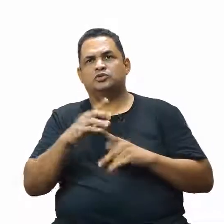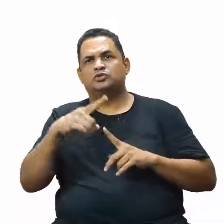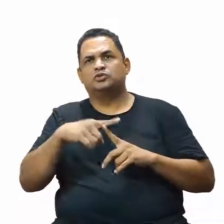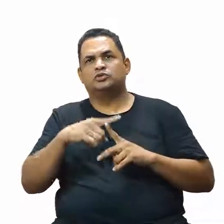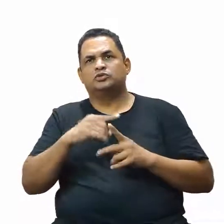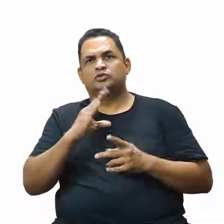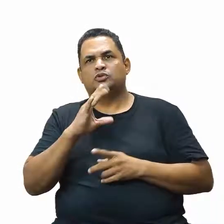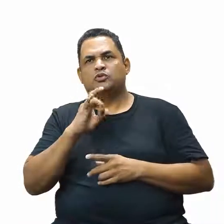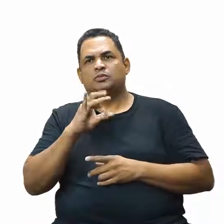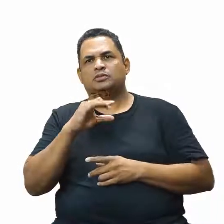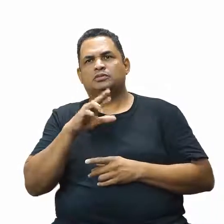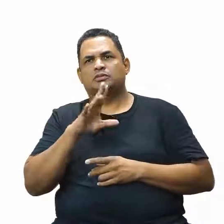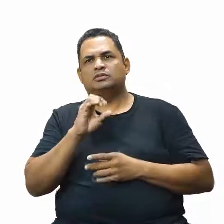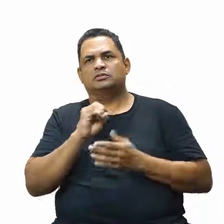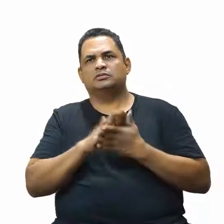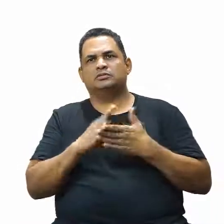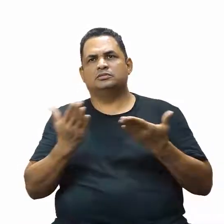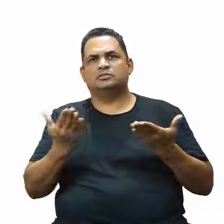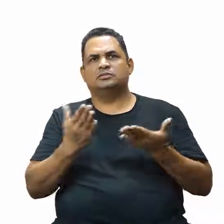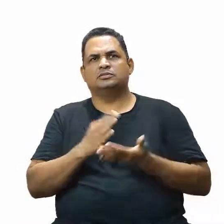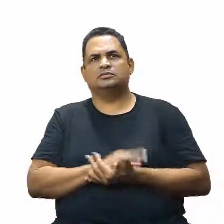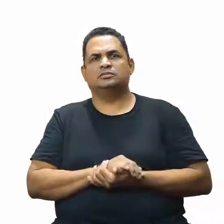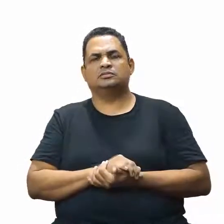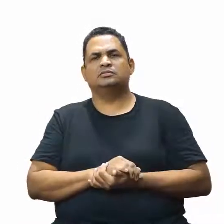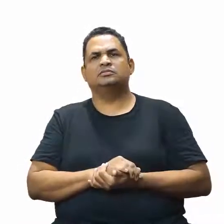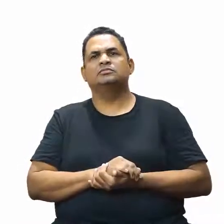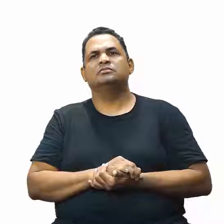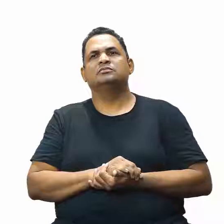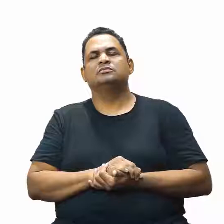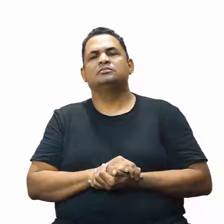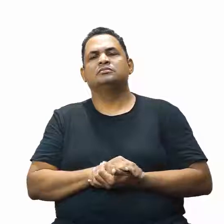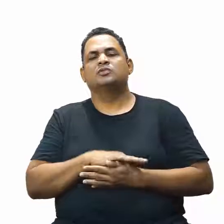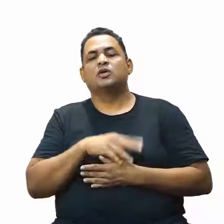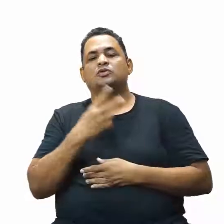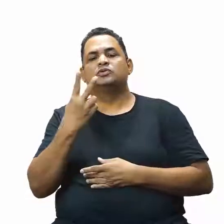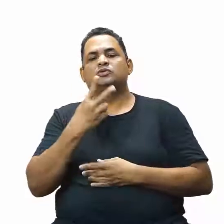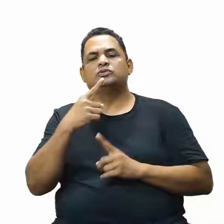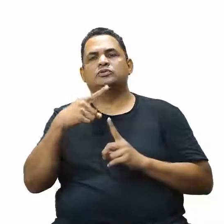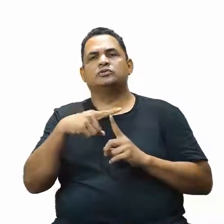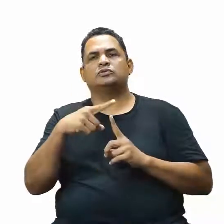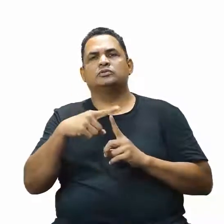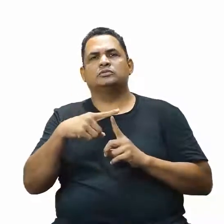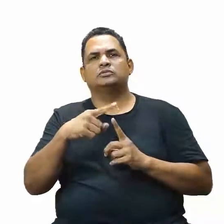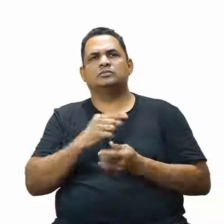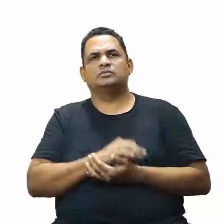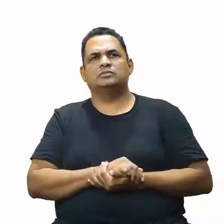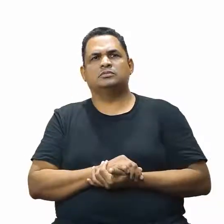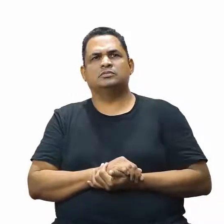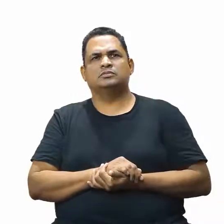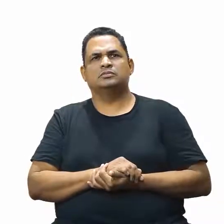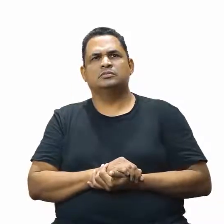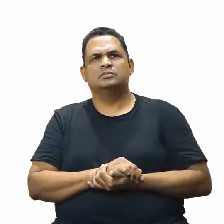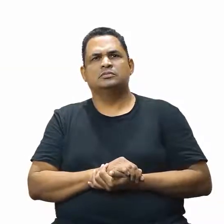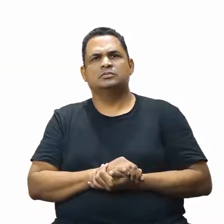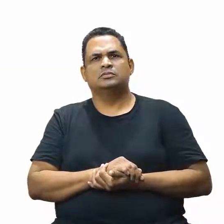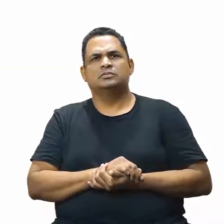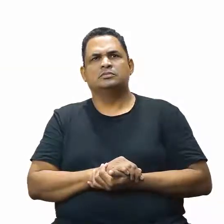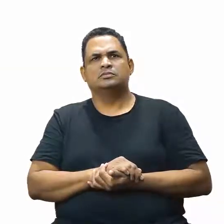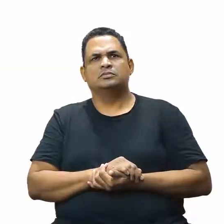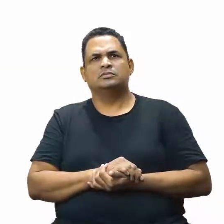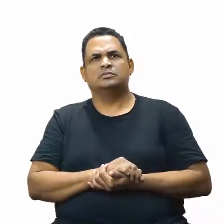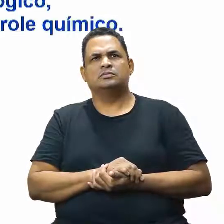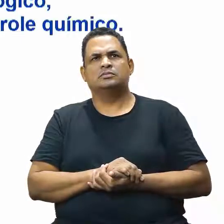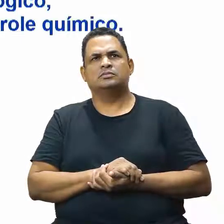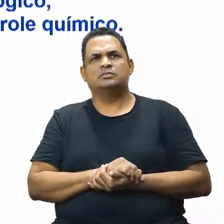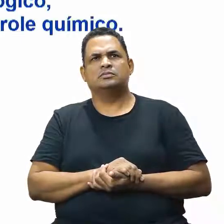de cupizeiro. Só para lembrar, quais são os tipos de cupizeiro, professor? Aí nós temos ali, ó. Vamos lá, volta,